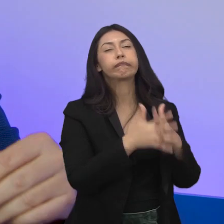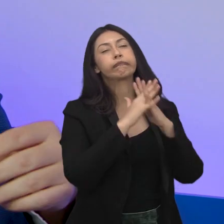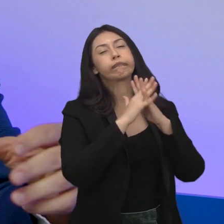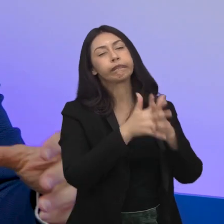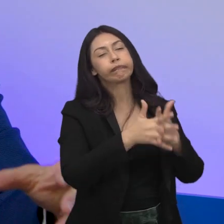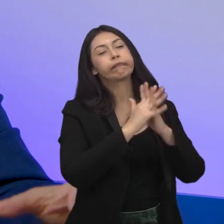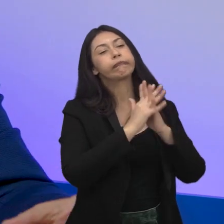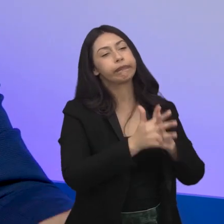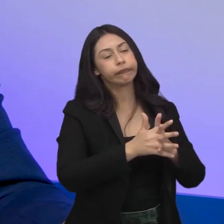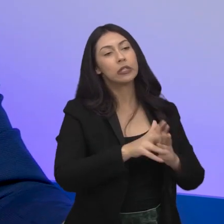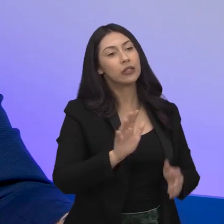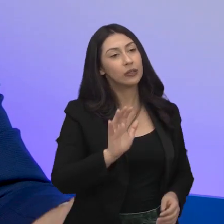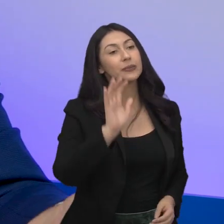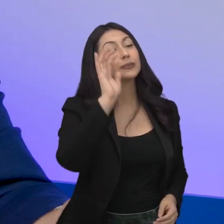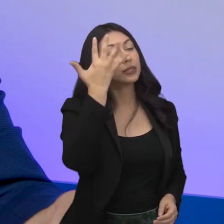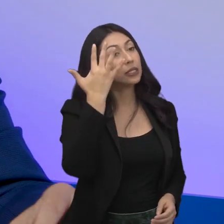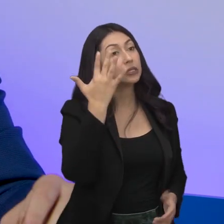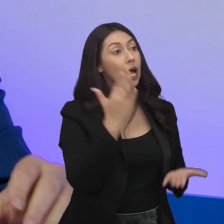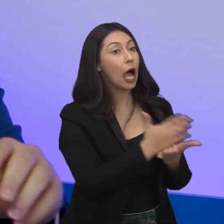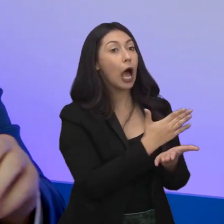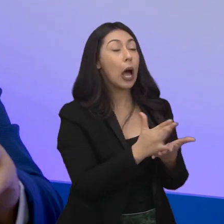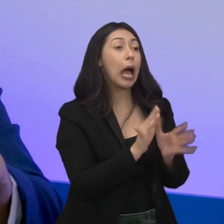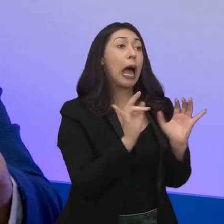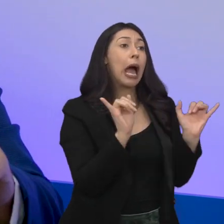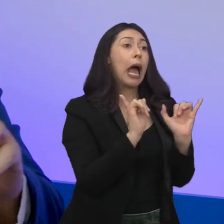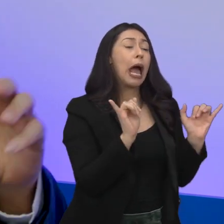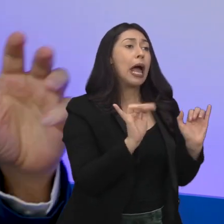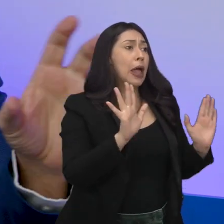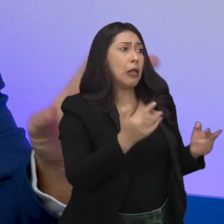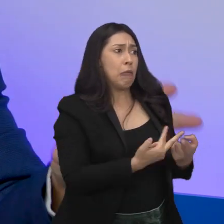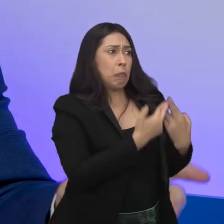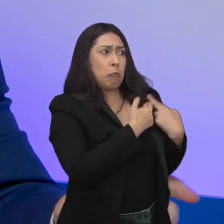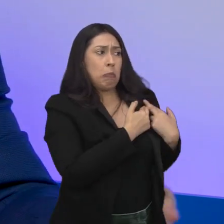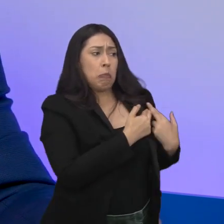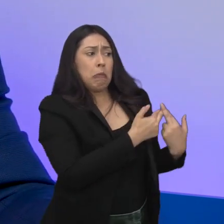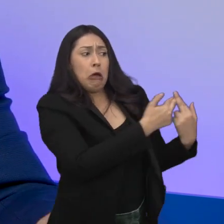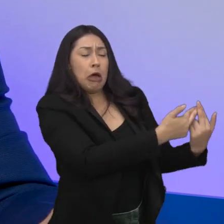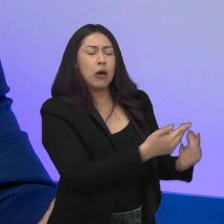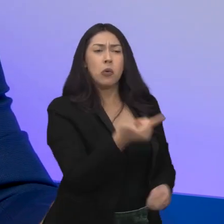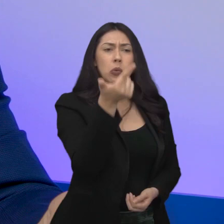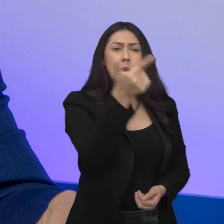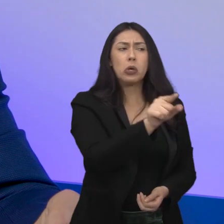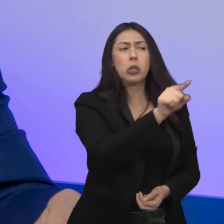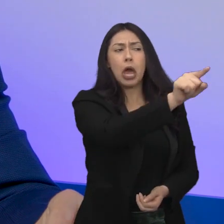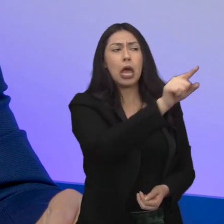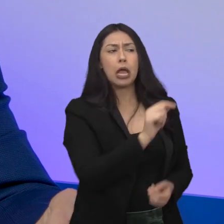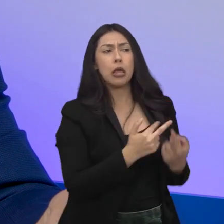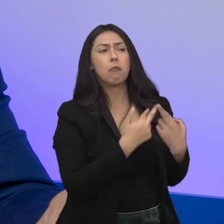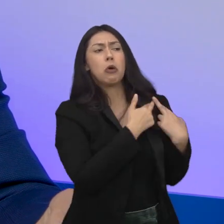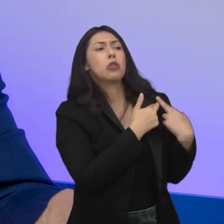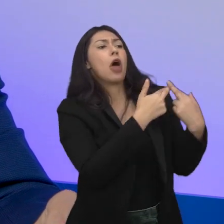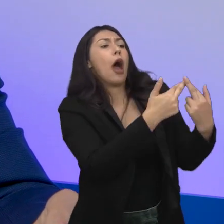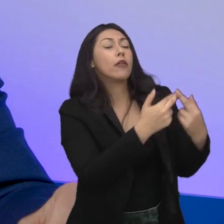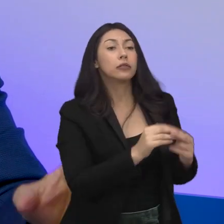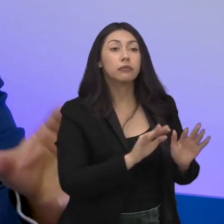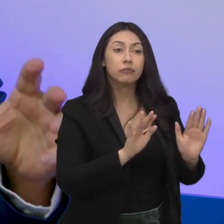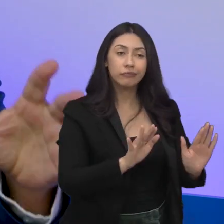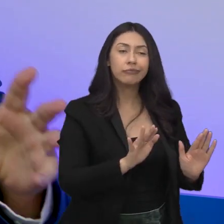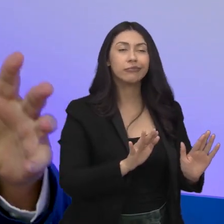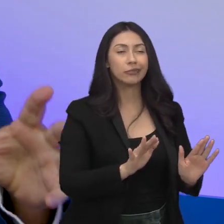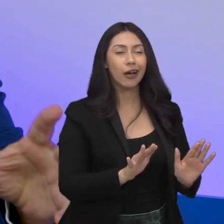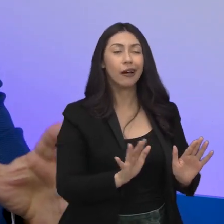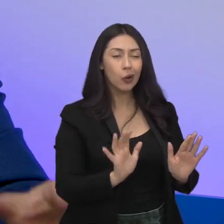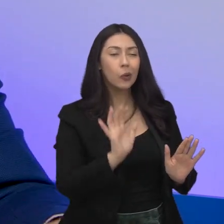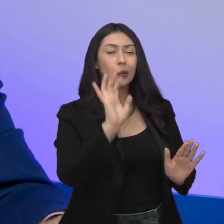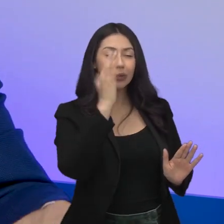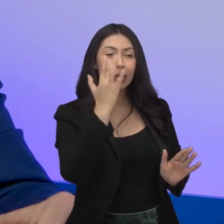confusão, sempre há confusão. Um sempre vem com a história, não é minha responsabilidade, o outro que tem que pagar, não é minha. Então, sempre